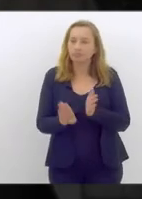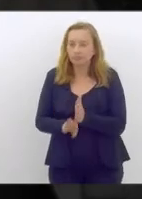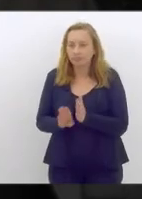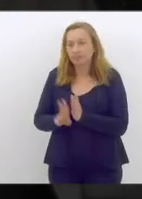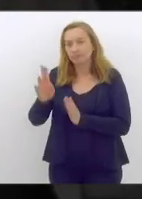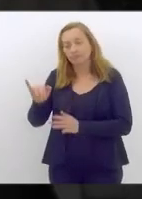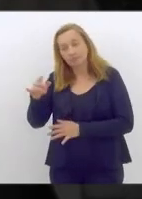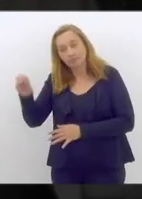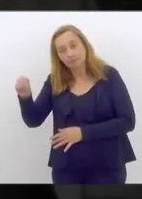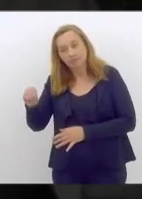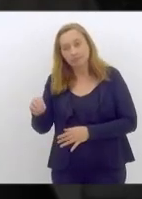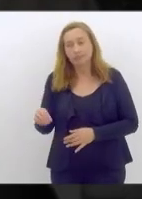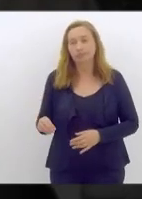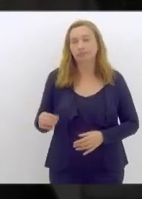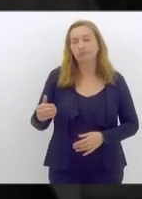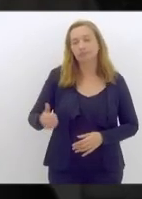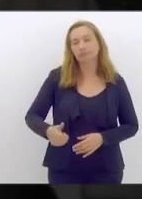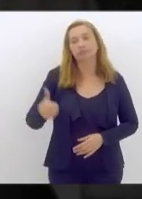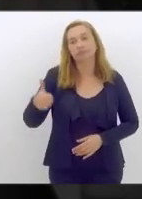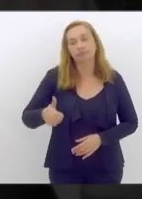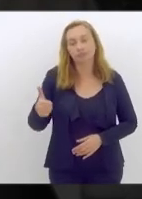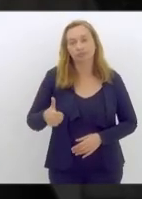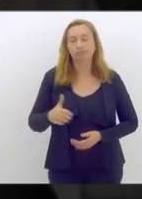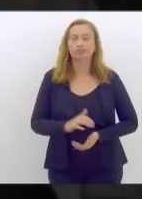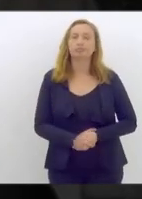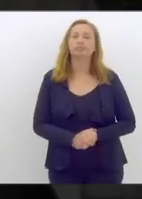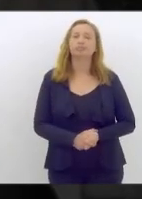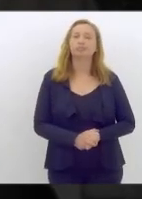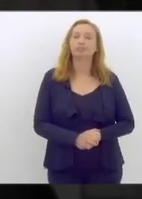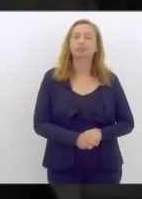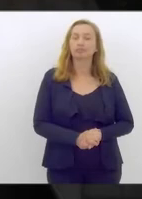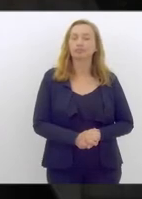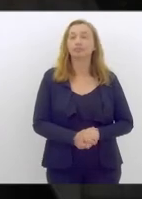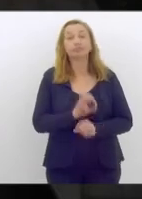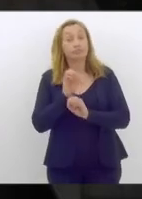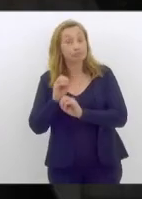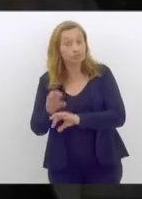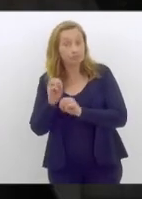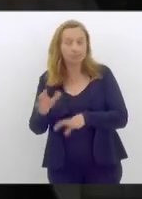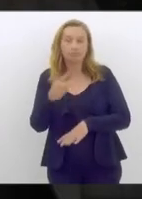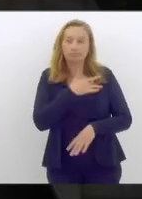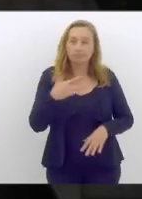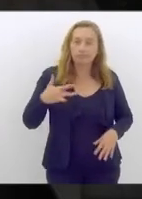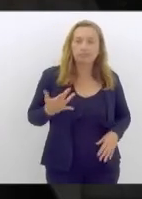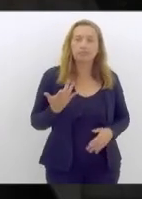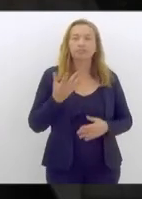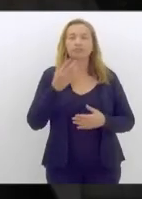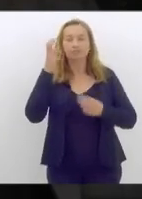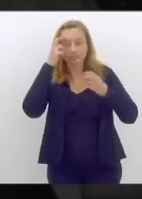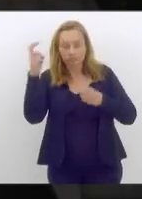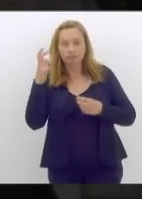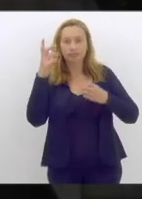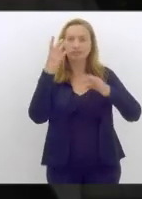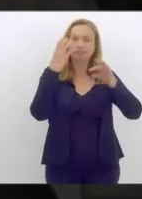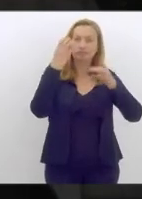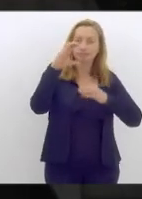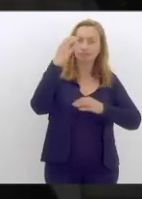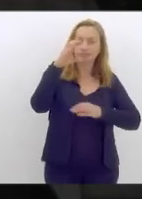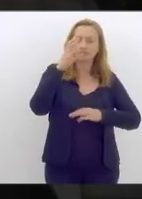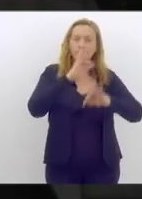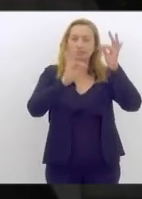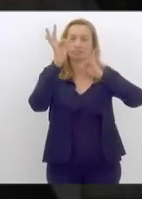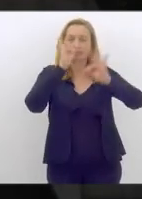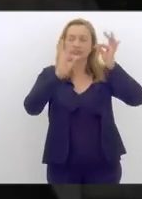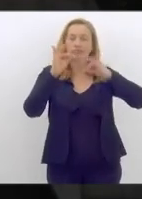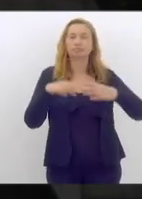são as despesas primárias vale dizer a despesas com educação com saúde com cultura consciência e tecnologia as